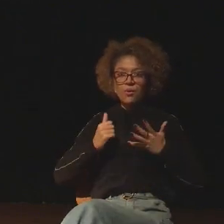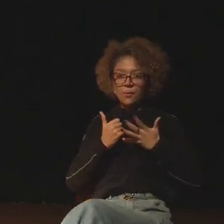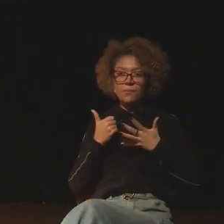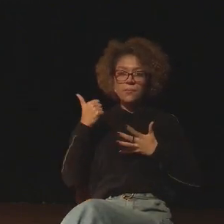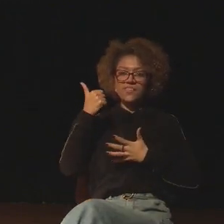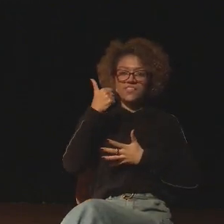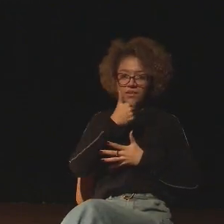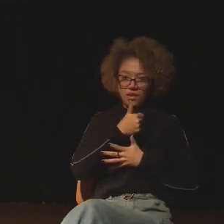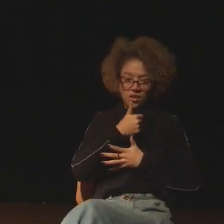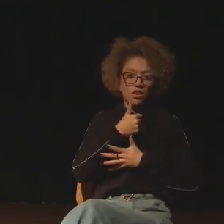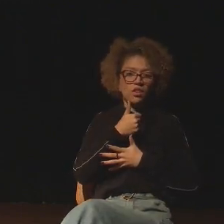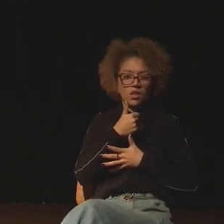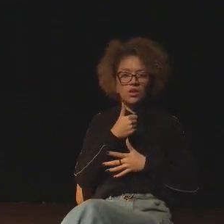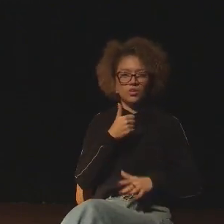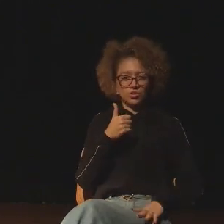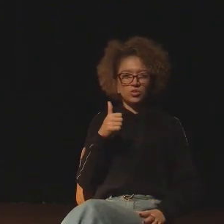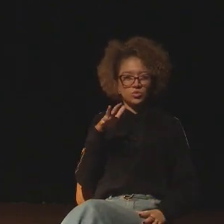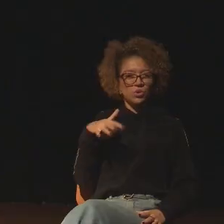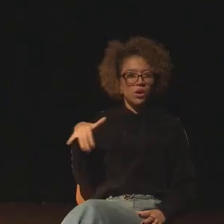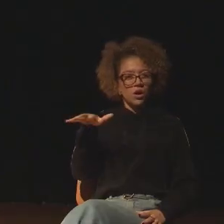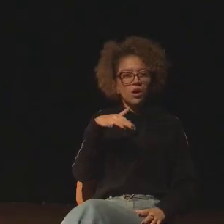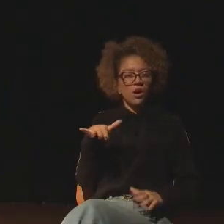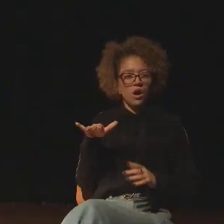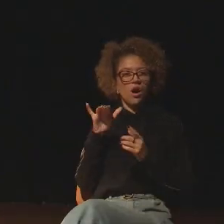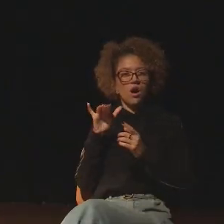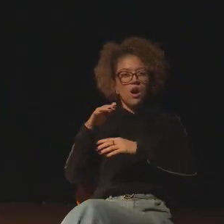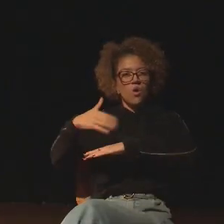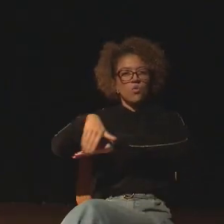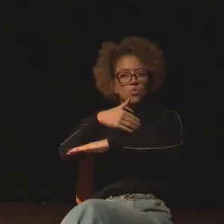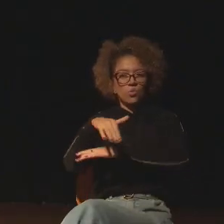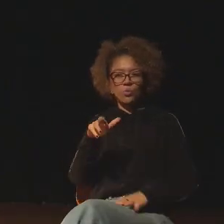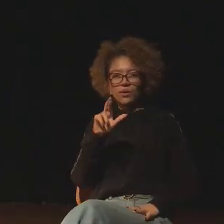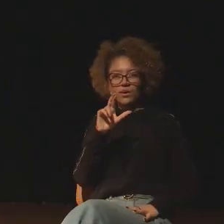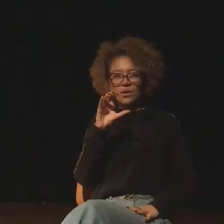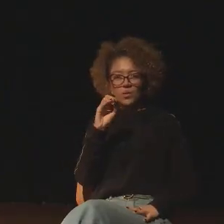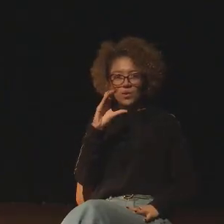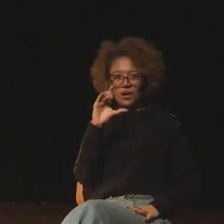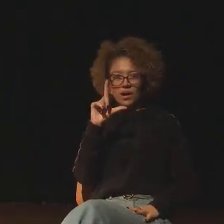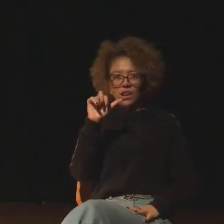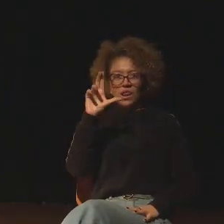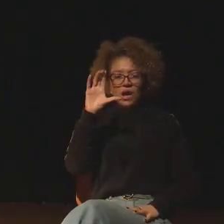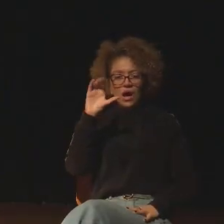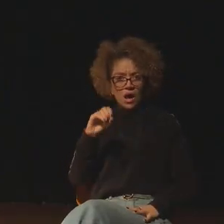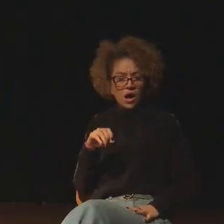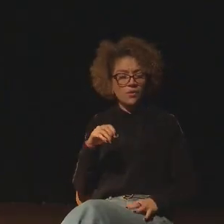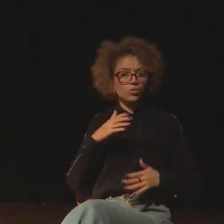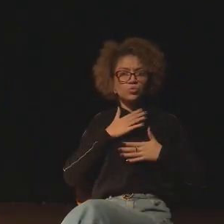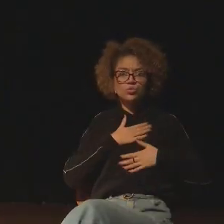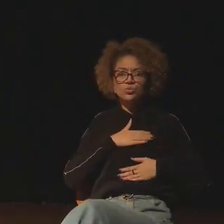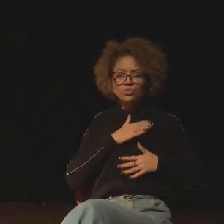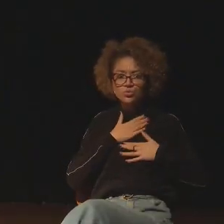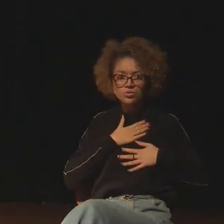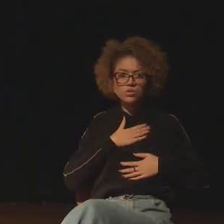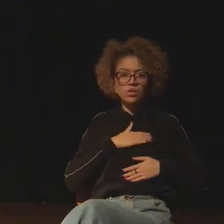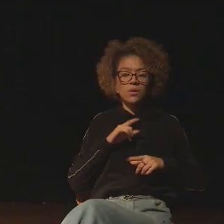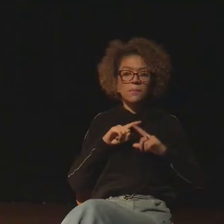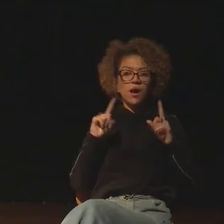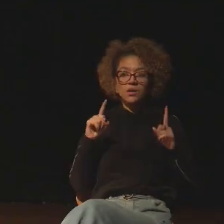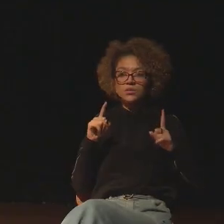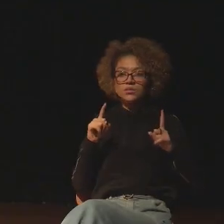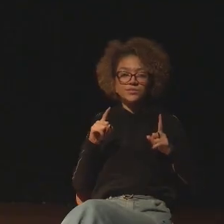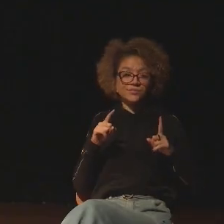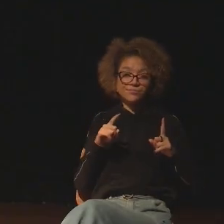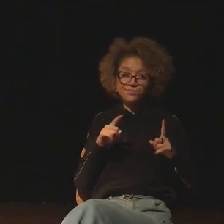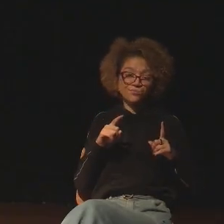rua que foi durante 30 anos sossegada. Por mais de 12 anos nós enfrentamos uma obra,